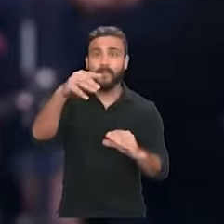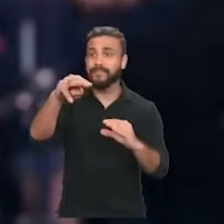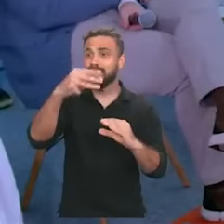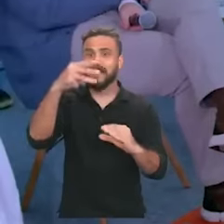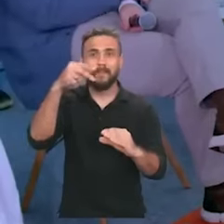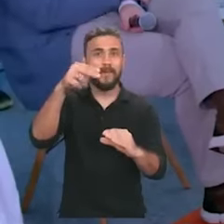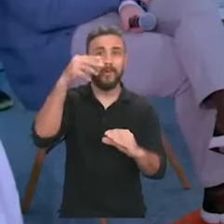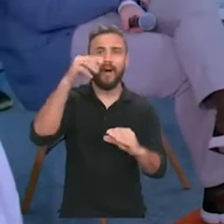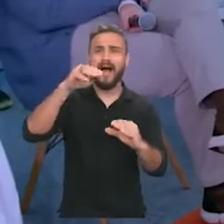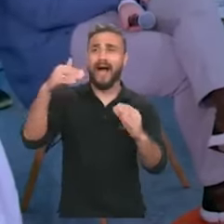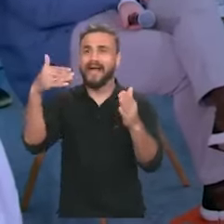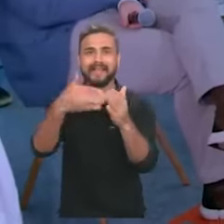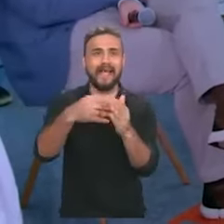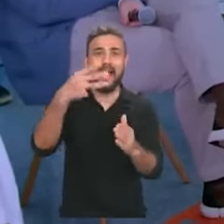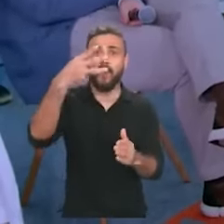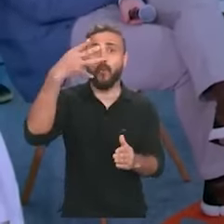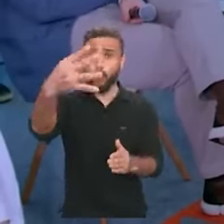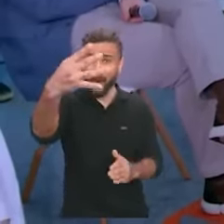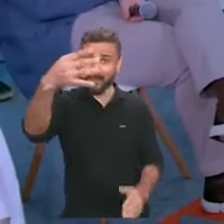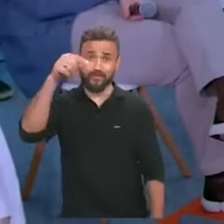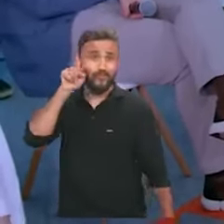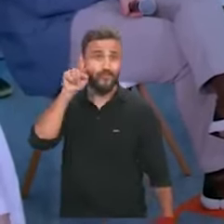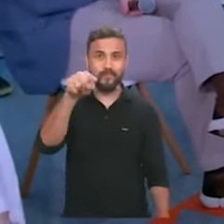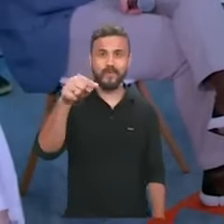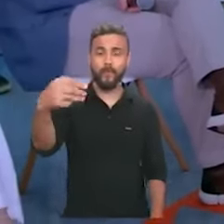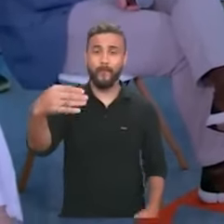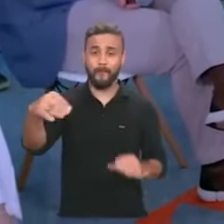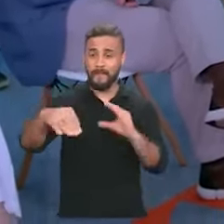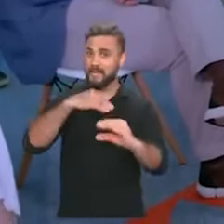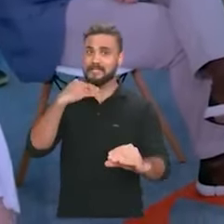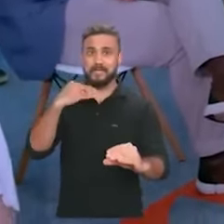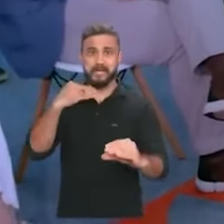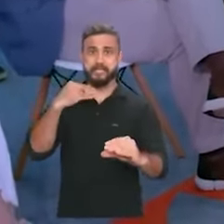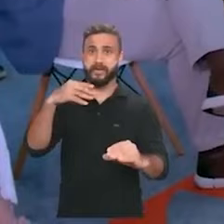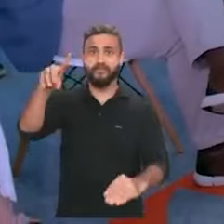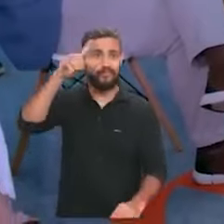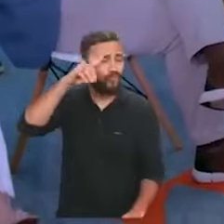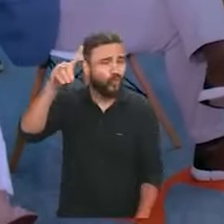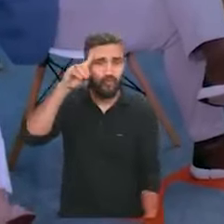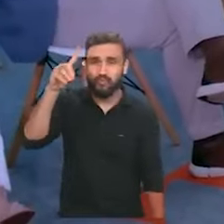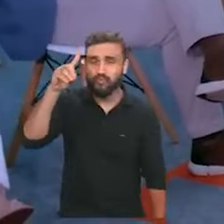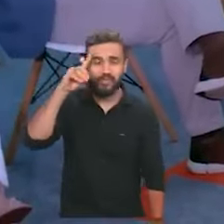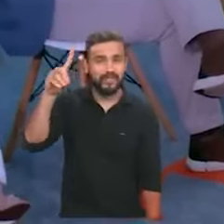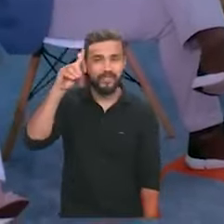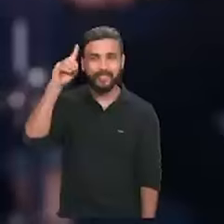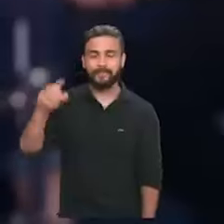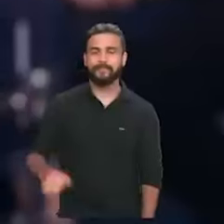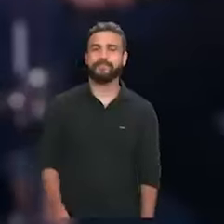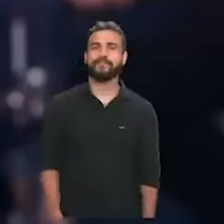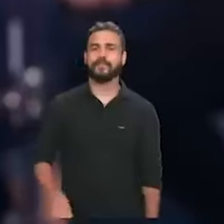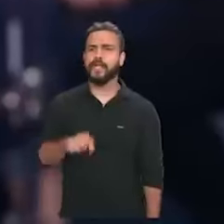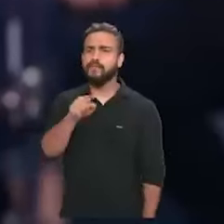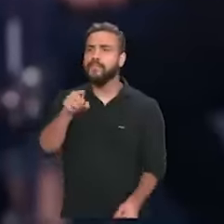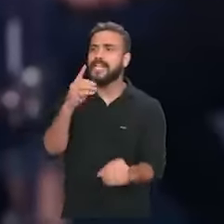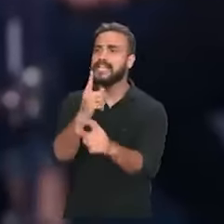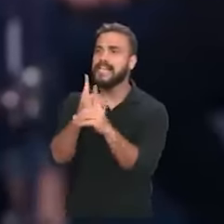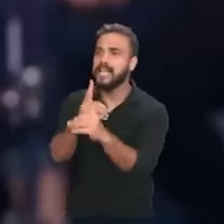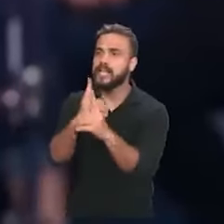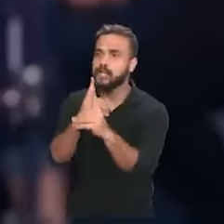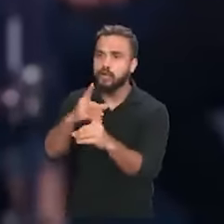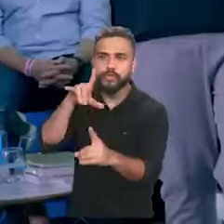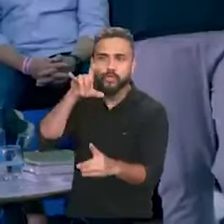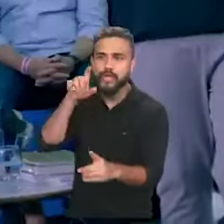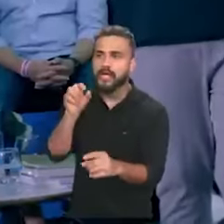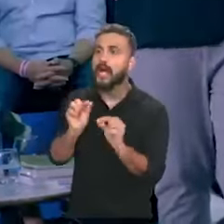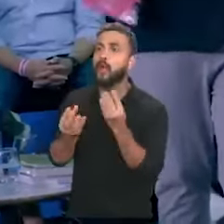unidunité, porque só, não dá para fazer. Peraí, pastor, tudo. Só para falar, quantos milhões de seguidores que eu tenho no Instagram? Estou chegando a 3 milhões e 100 mil esse